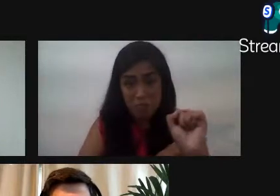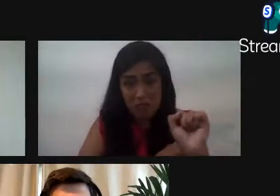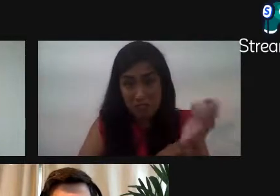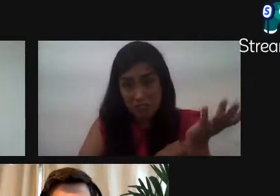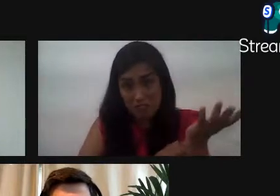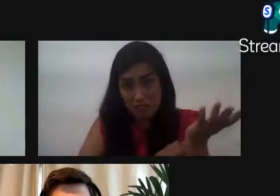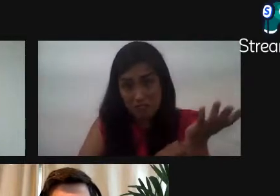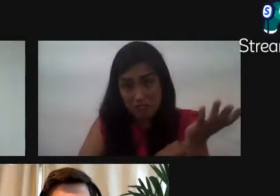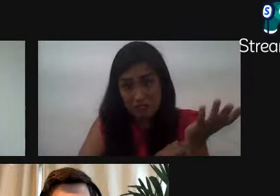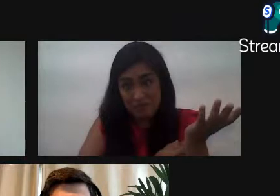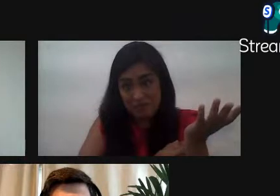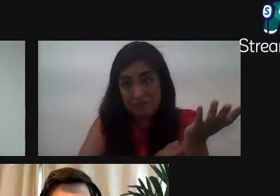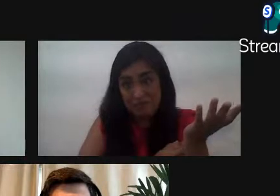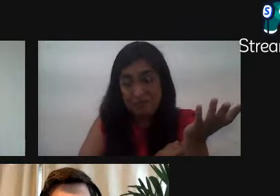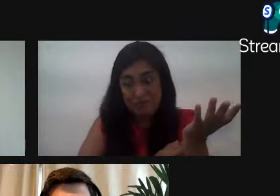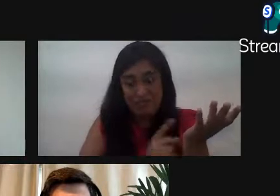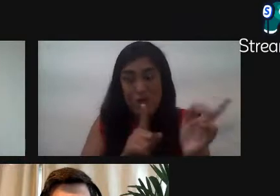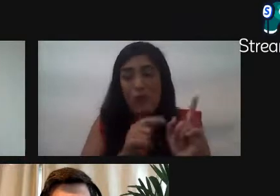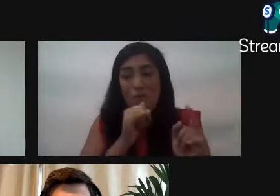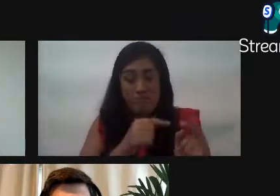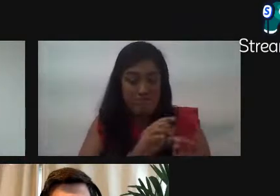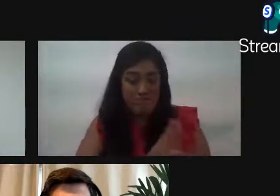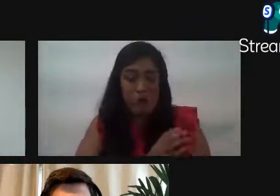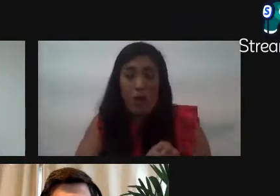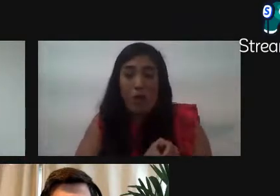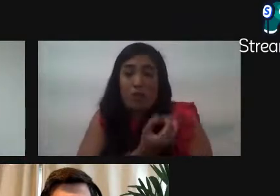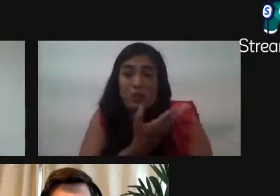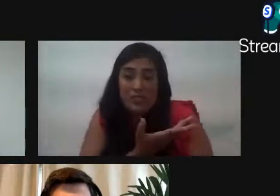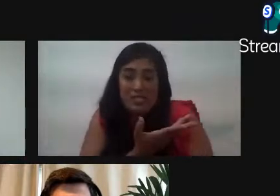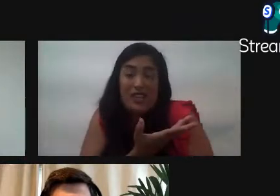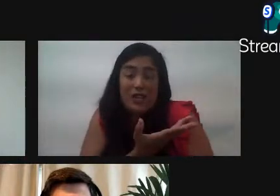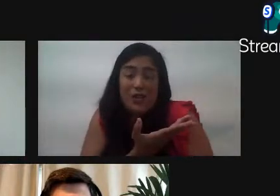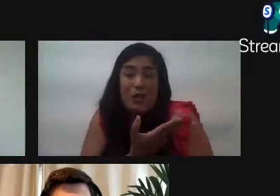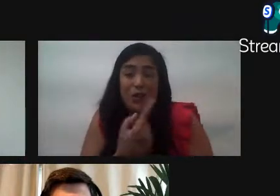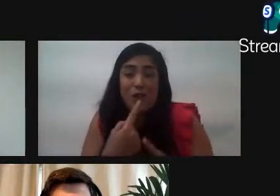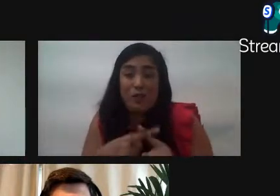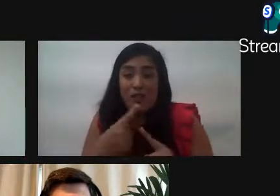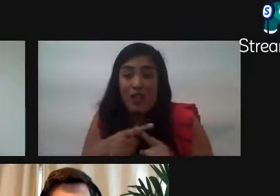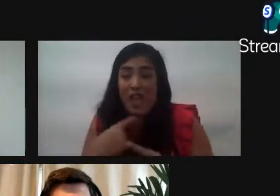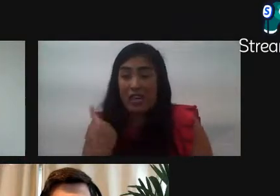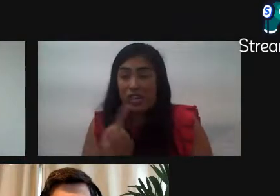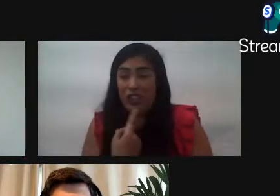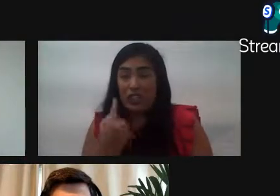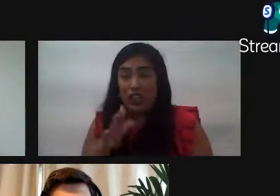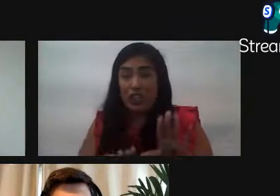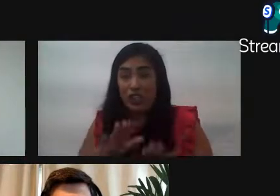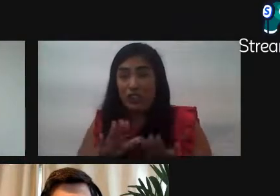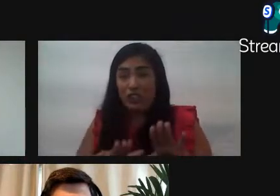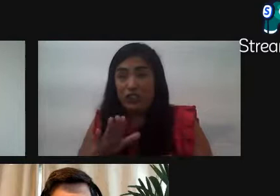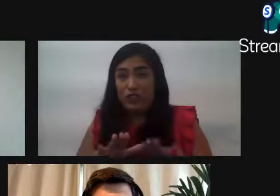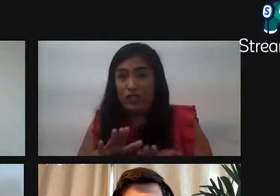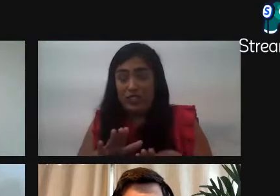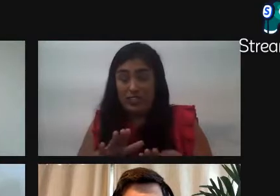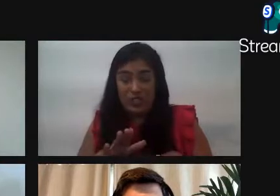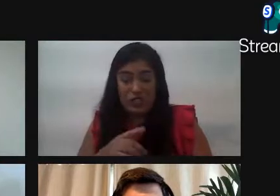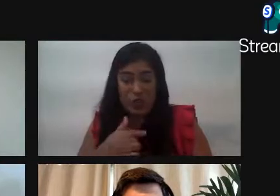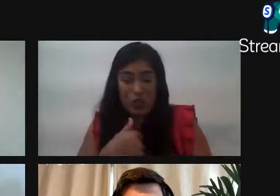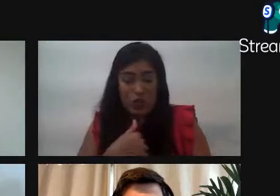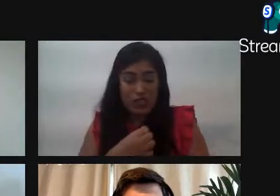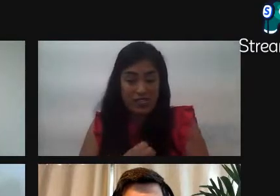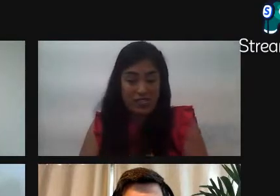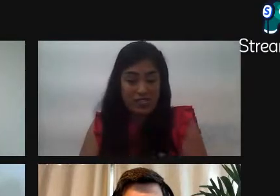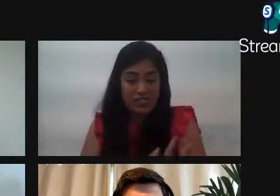Então, esta coisa de muitas vezes nós intelectualizarmos os nossos sentimentos